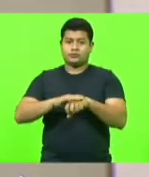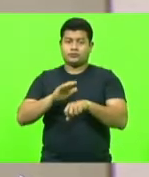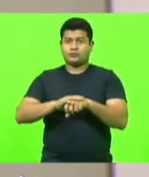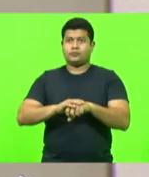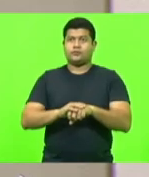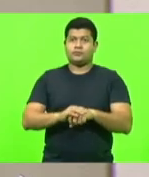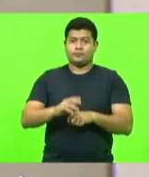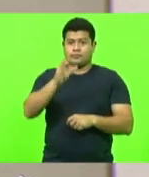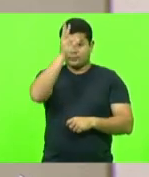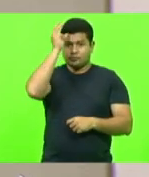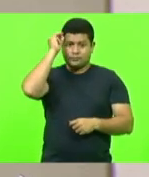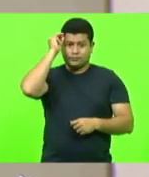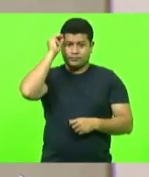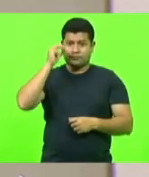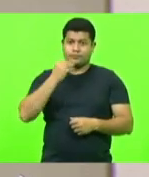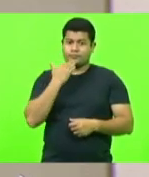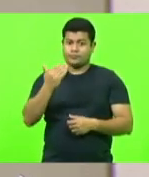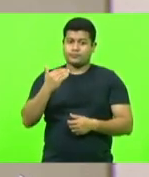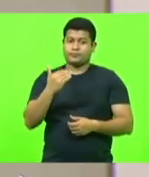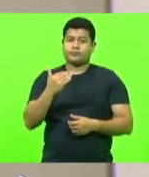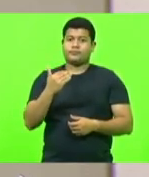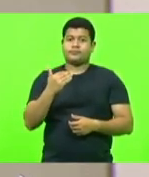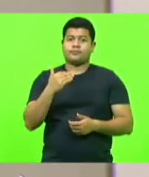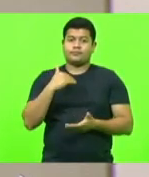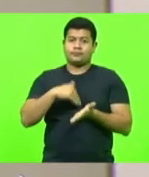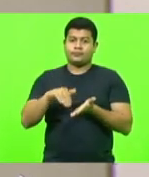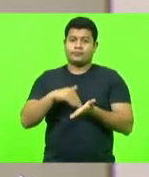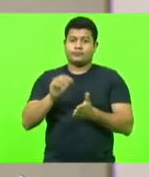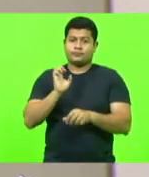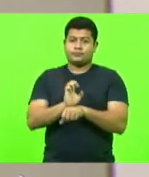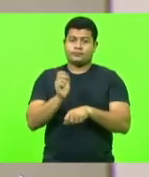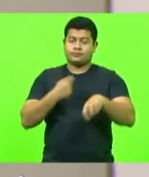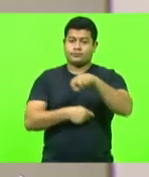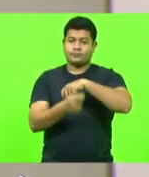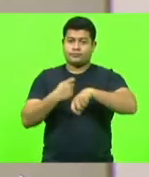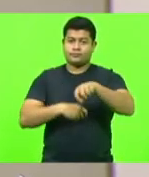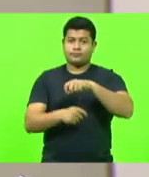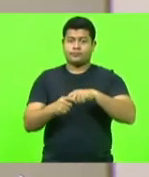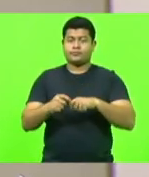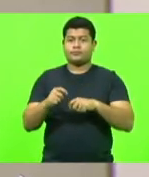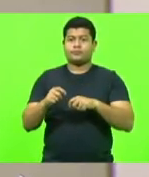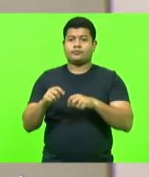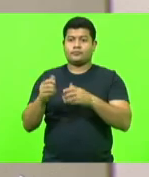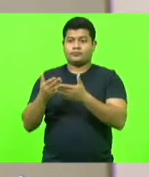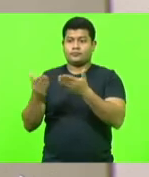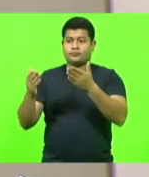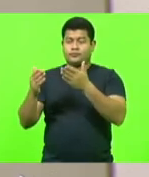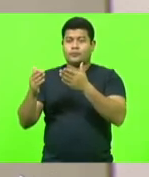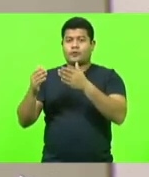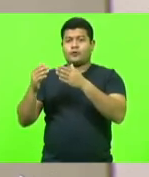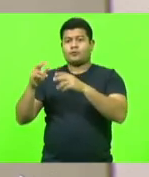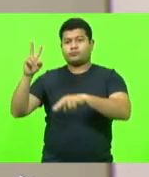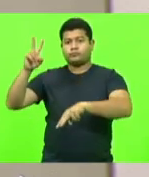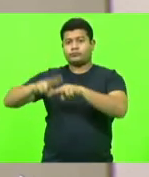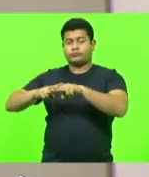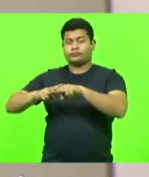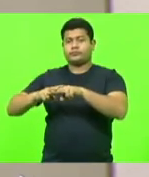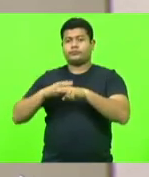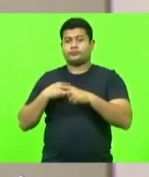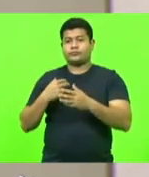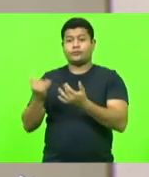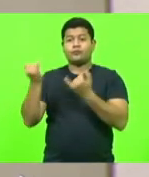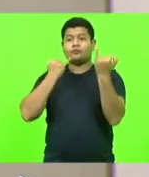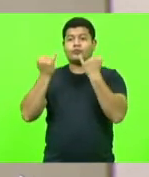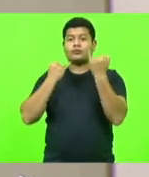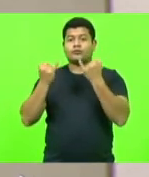deputada Luciane Carminati, solicitando ao secretário de Estado da Administração Prisional e Socioeducativa informações acerca das unidades prisionais